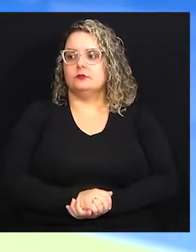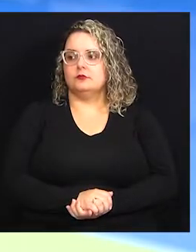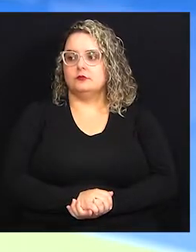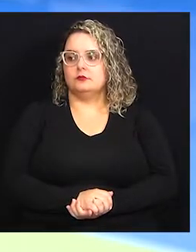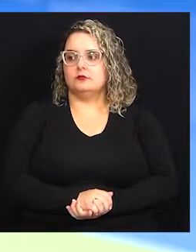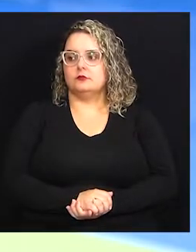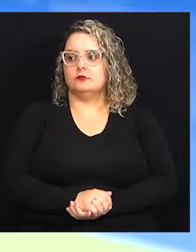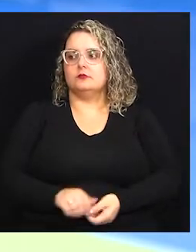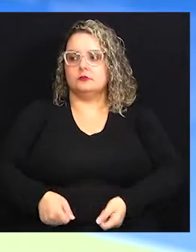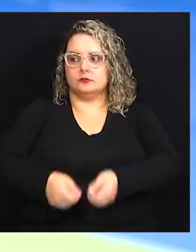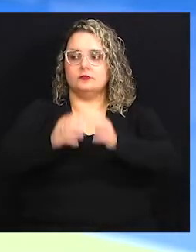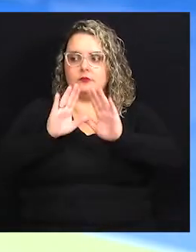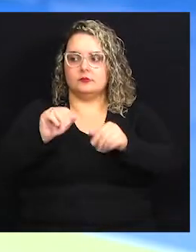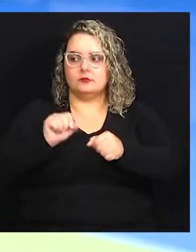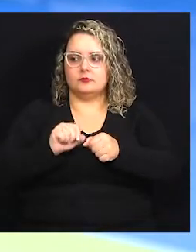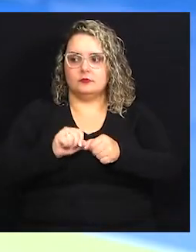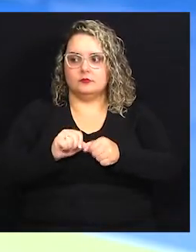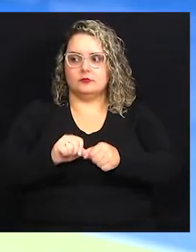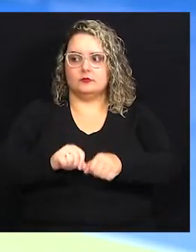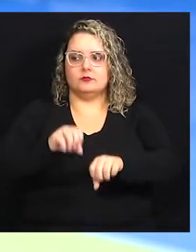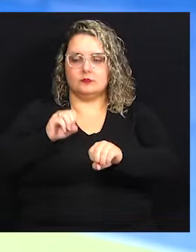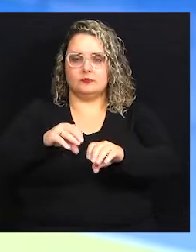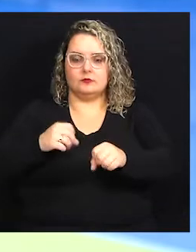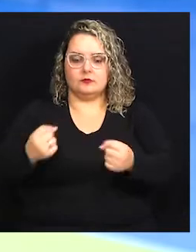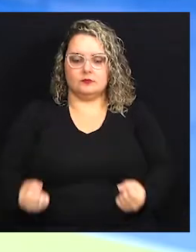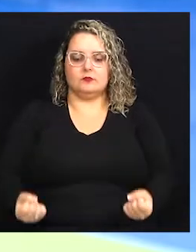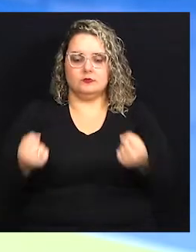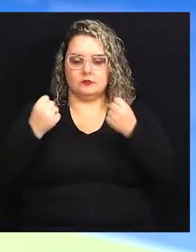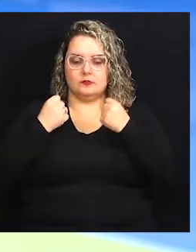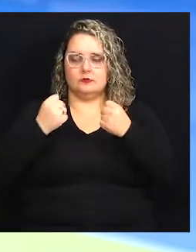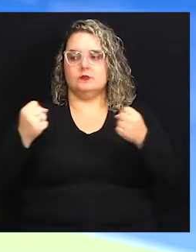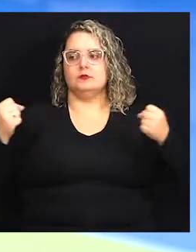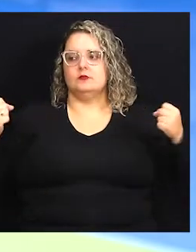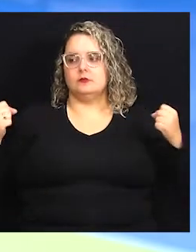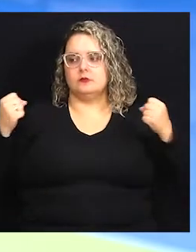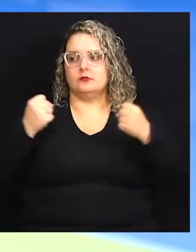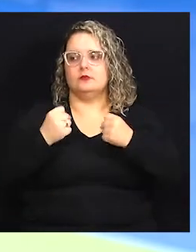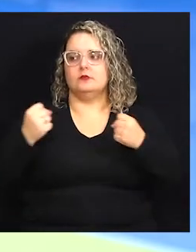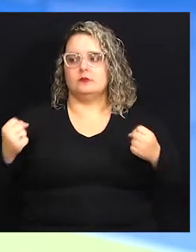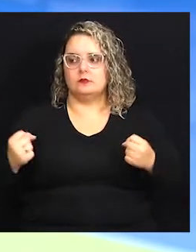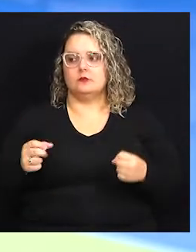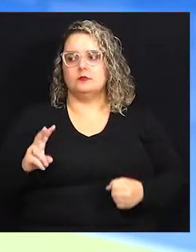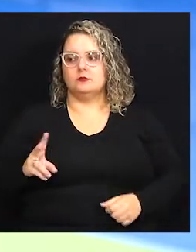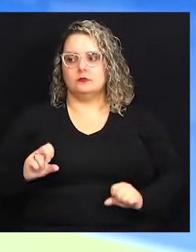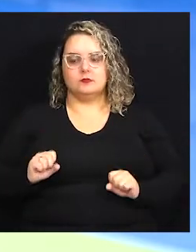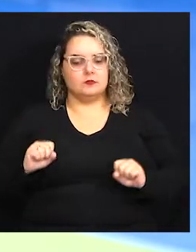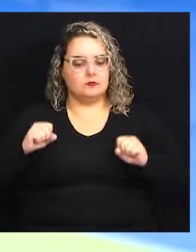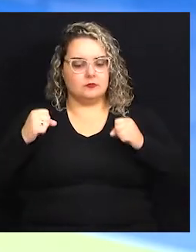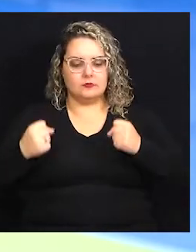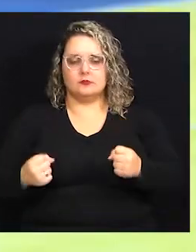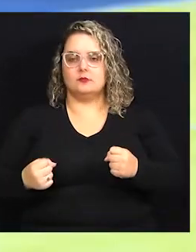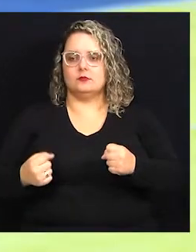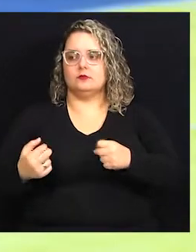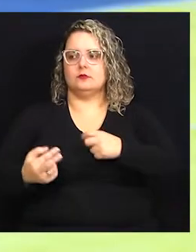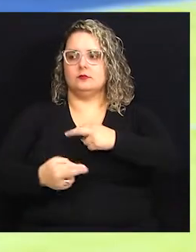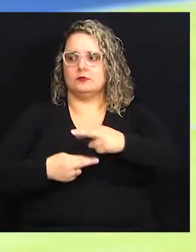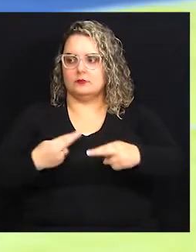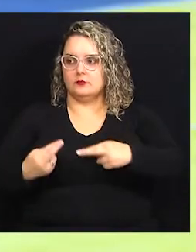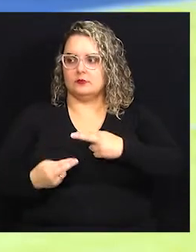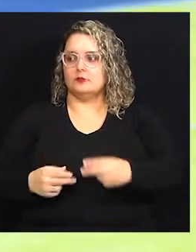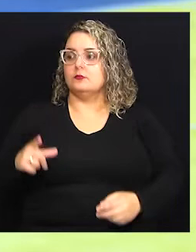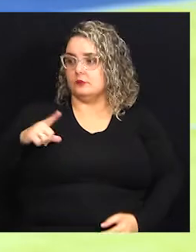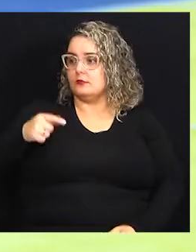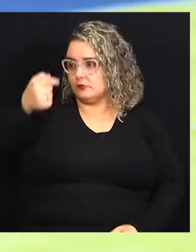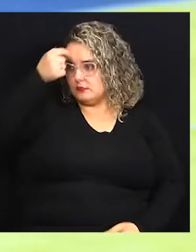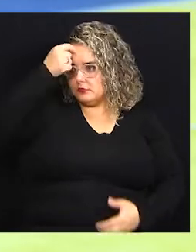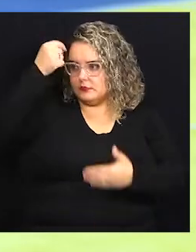Quando eu jogava, eu já fazia educação física, né? Tá. Então, eu sempre fui dedicado muito em relação a isso. Eu tinha essa